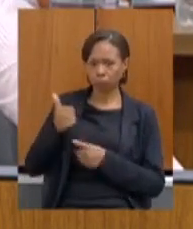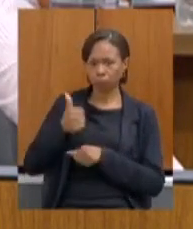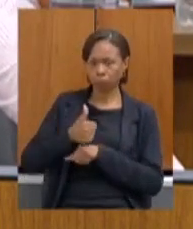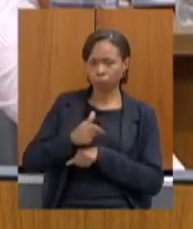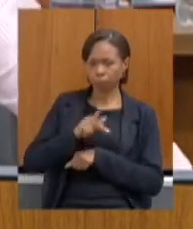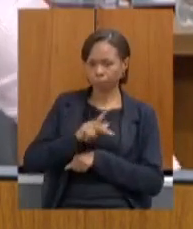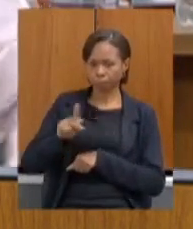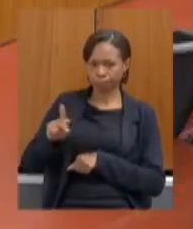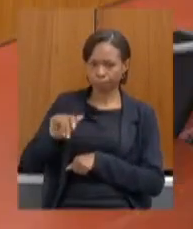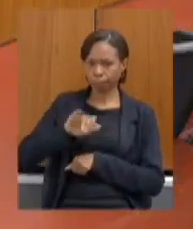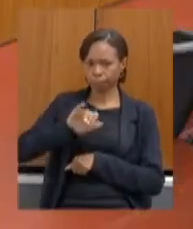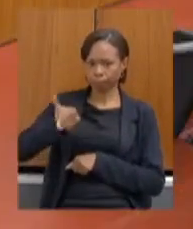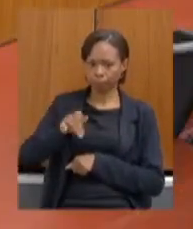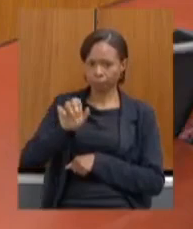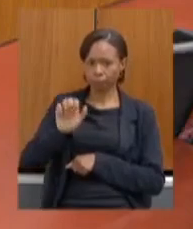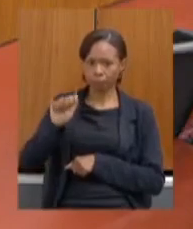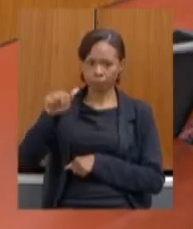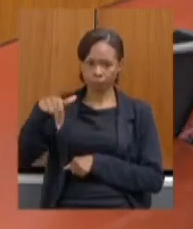deputado doutor Jean Freire.